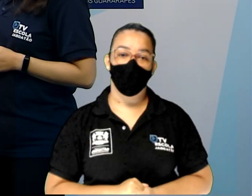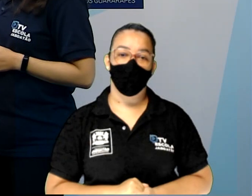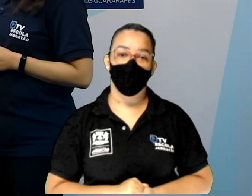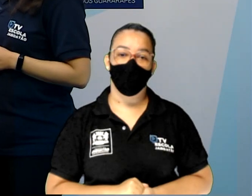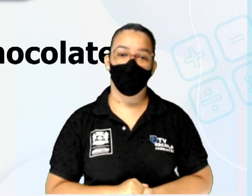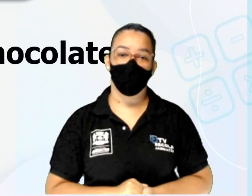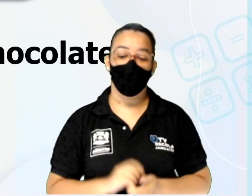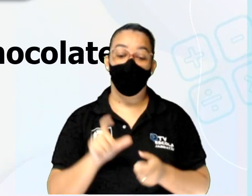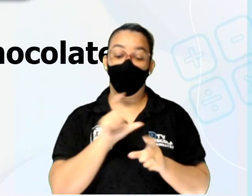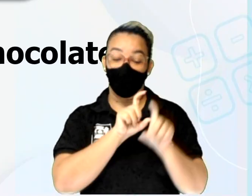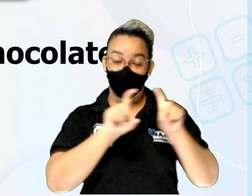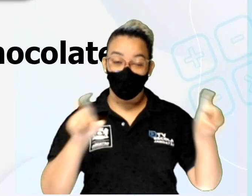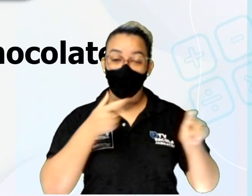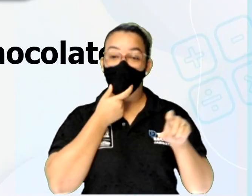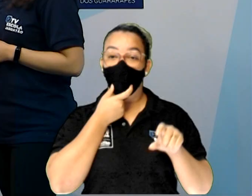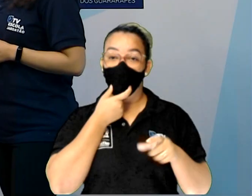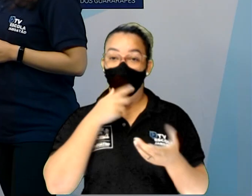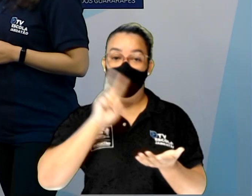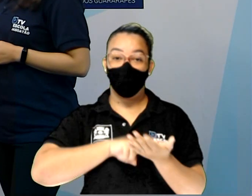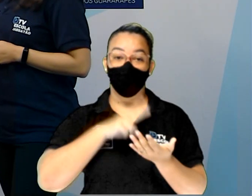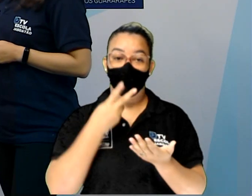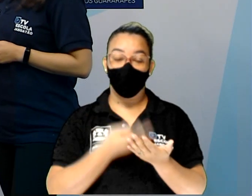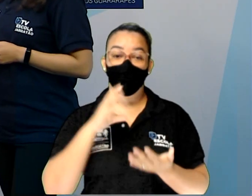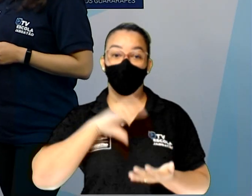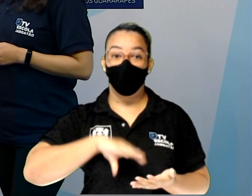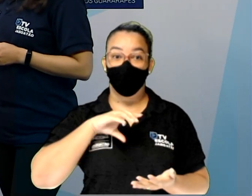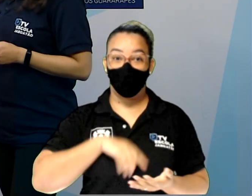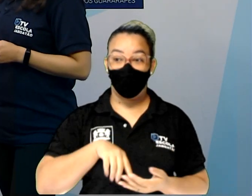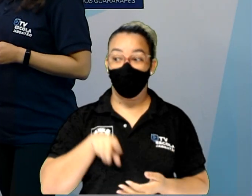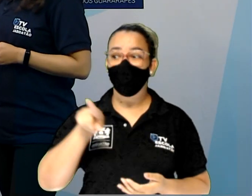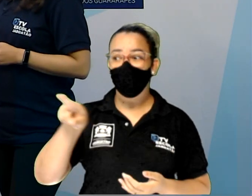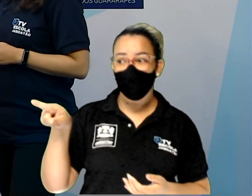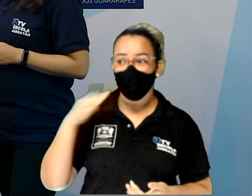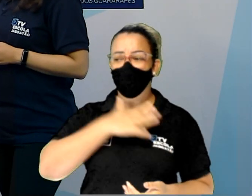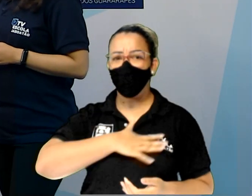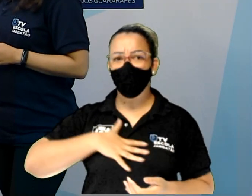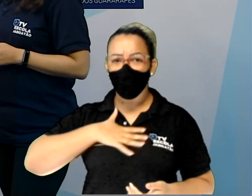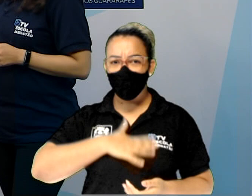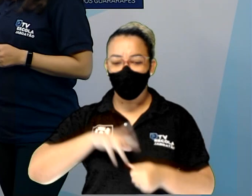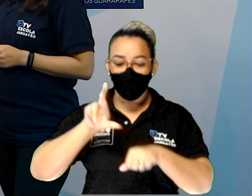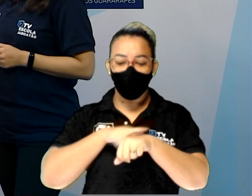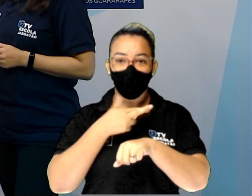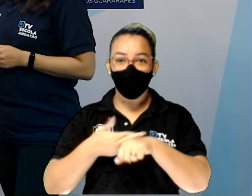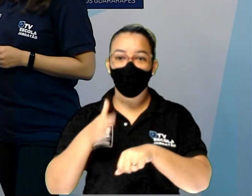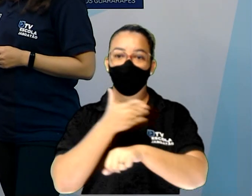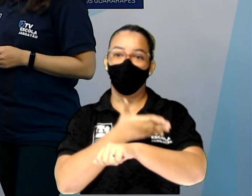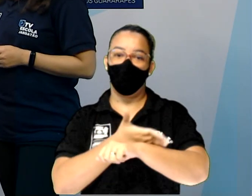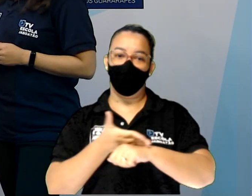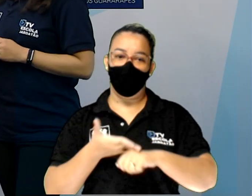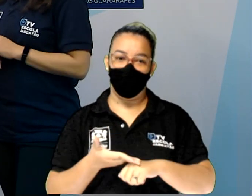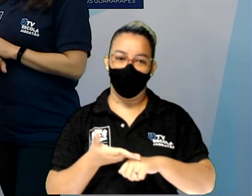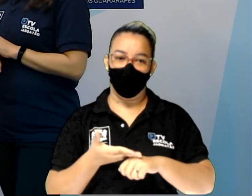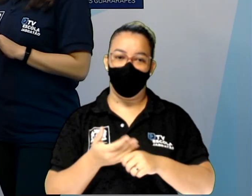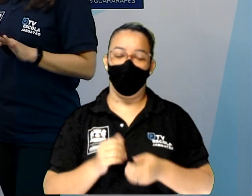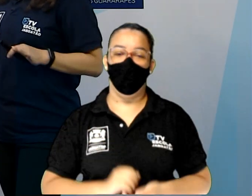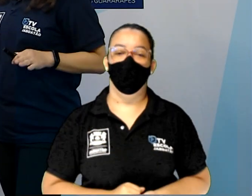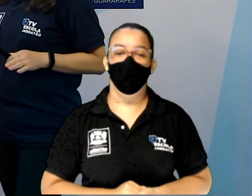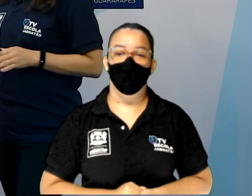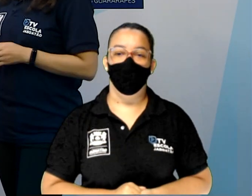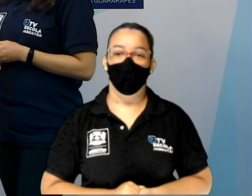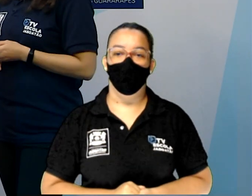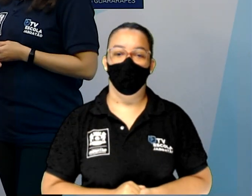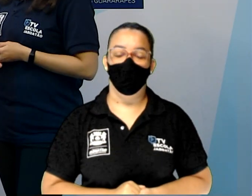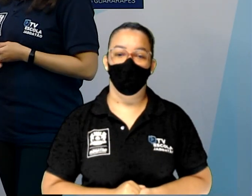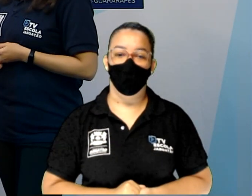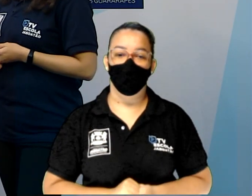He liked white chocolate. Ele gostava de chocolate branco. He didn't